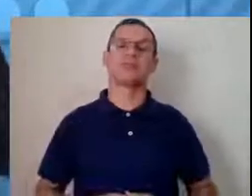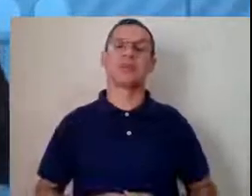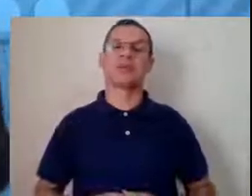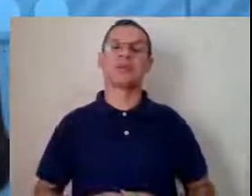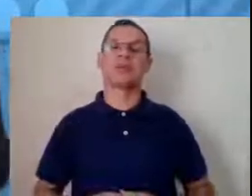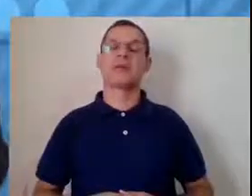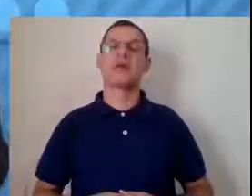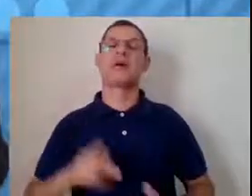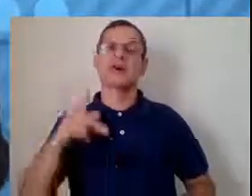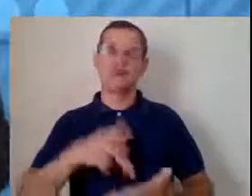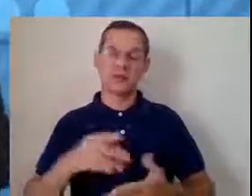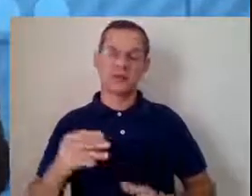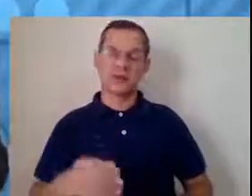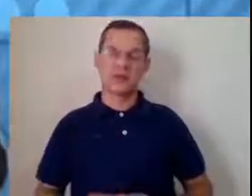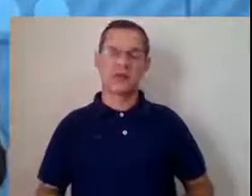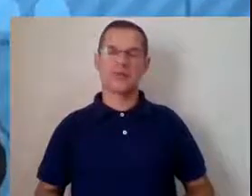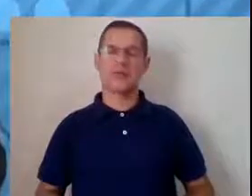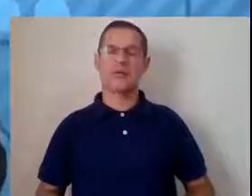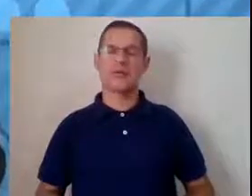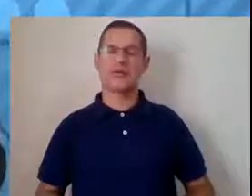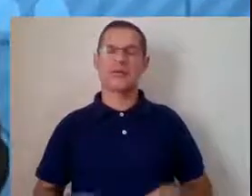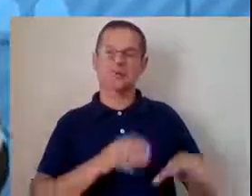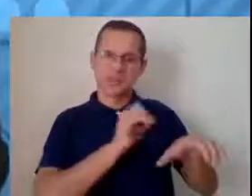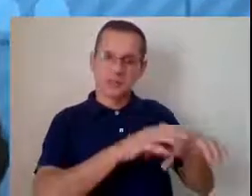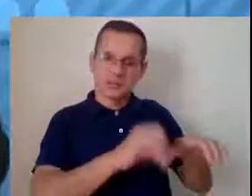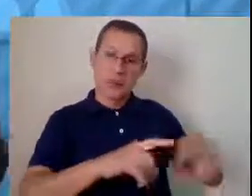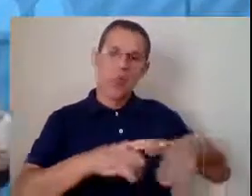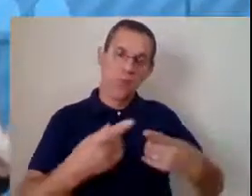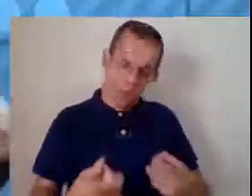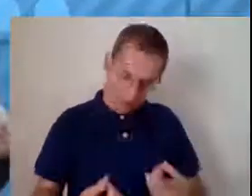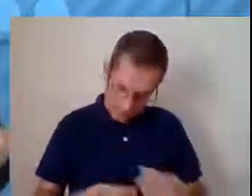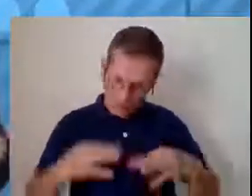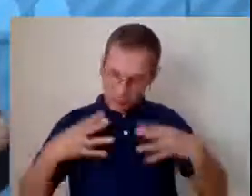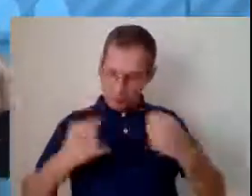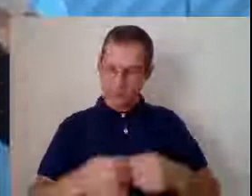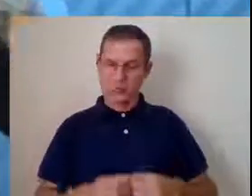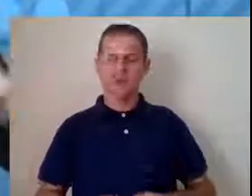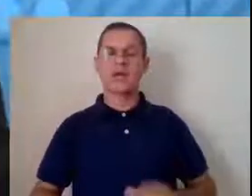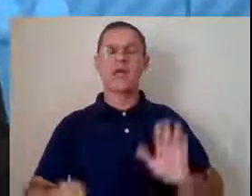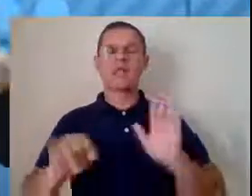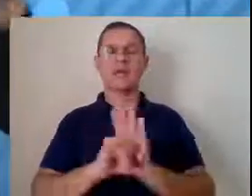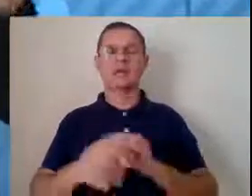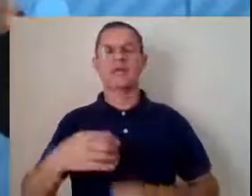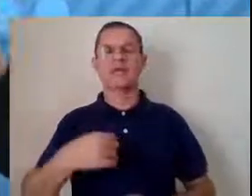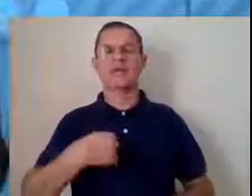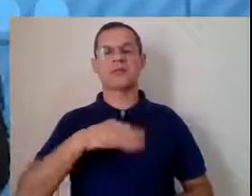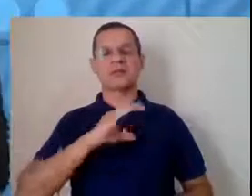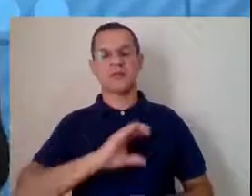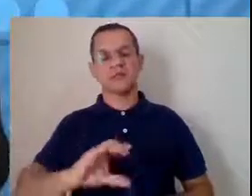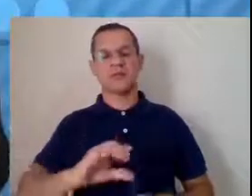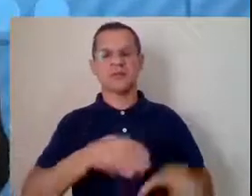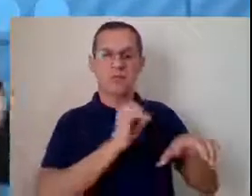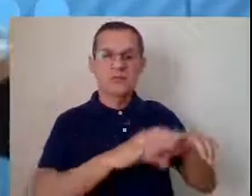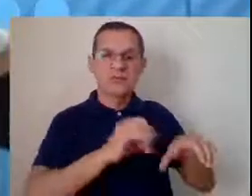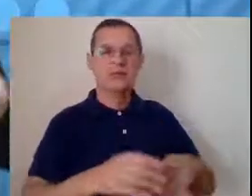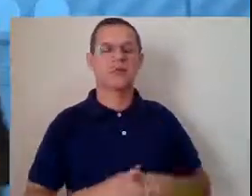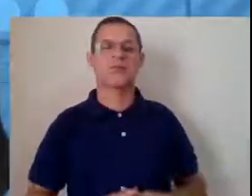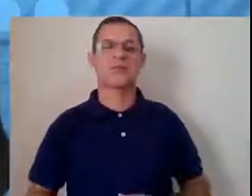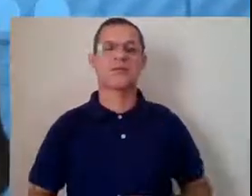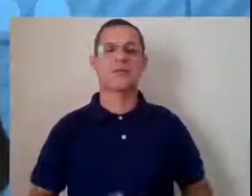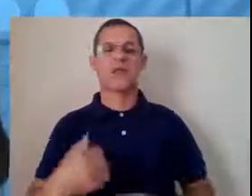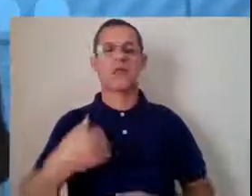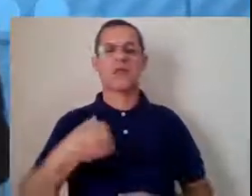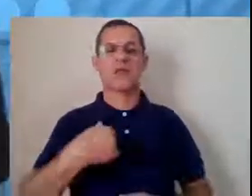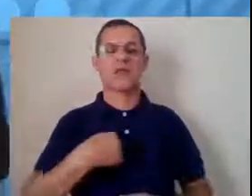sério, um problema real, né, que é de saneamento básico. Isso tudo para ver o quê? Se eu investir em saneamento básico, eu